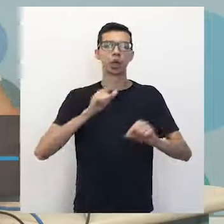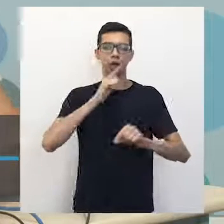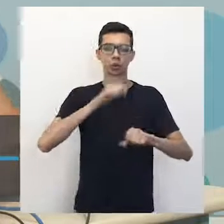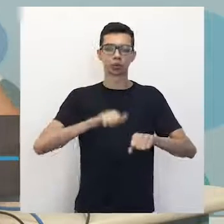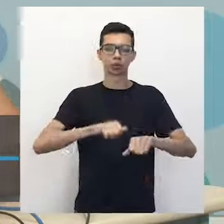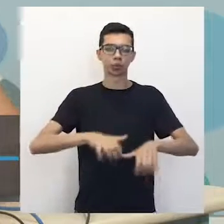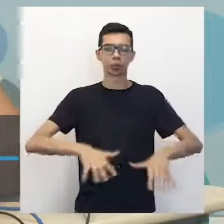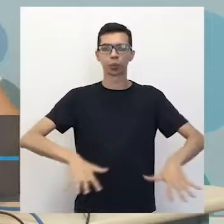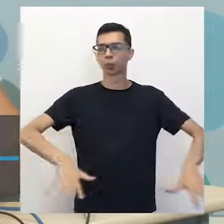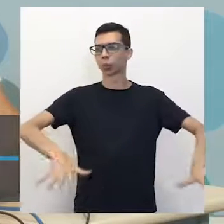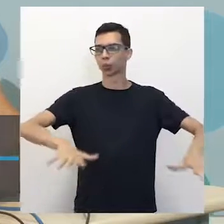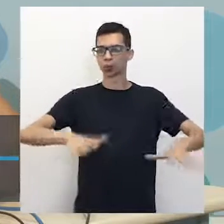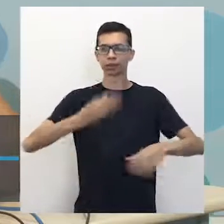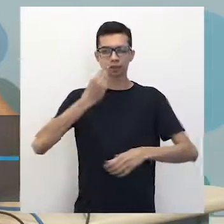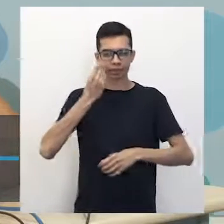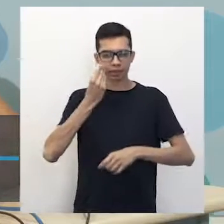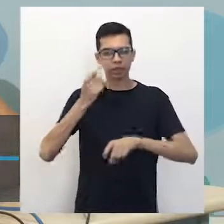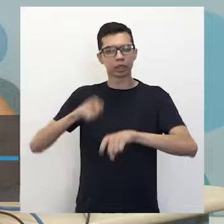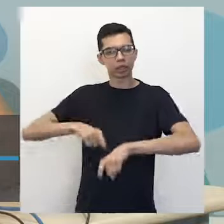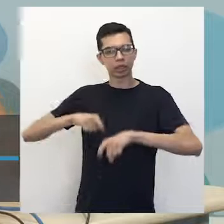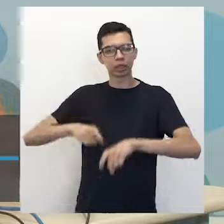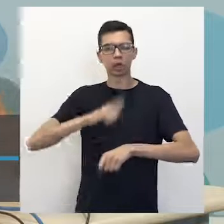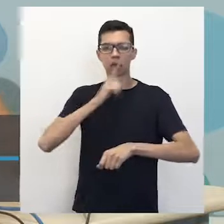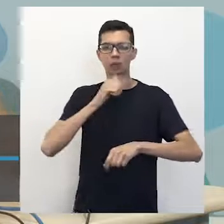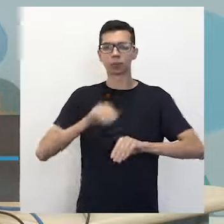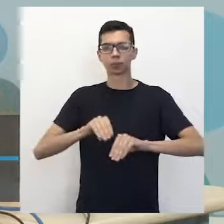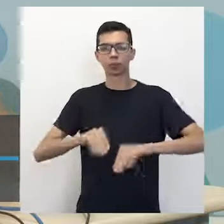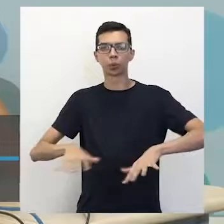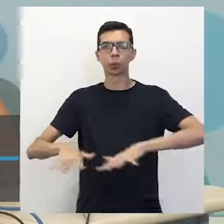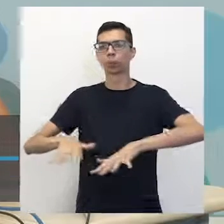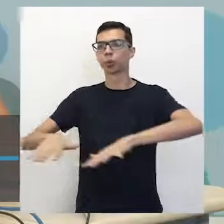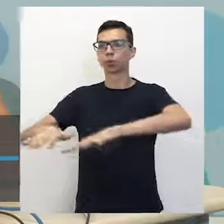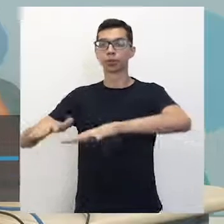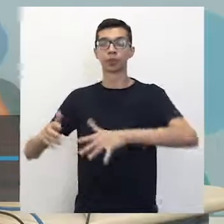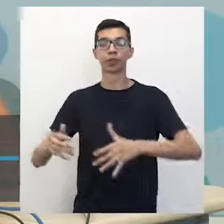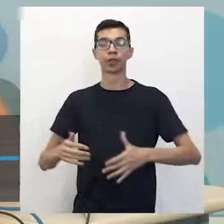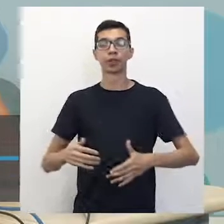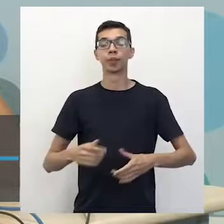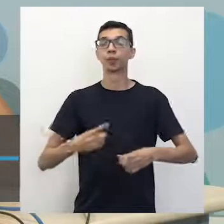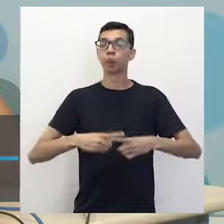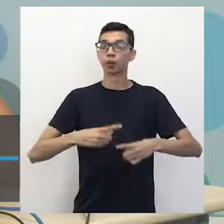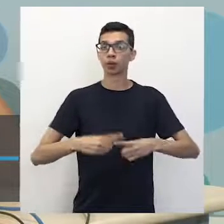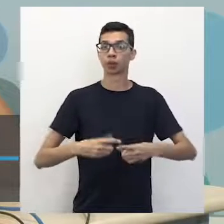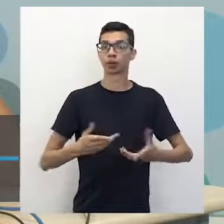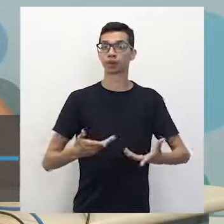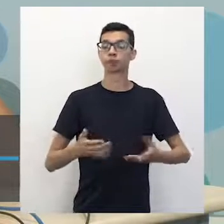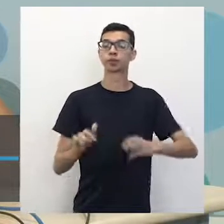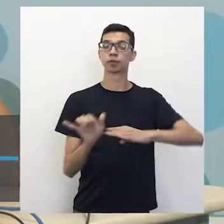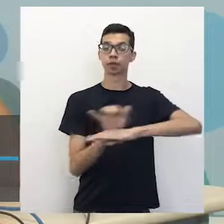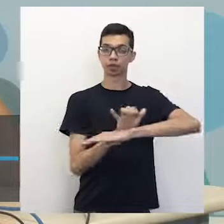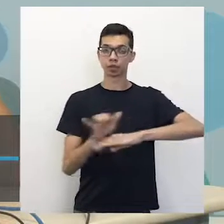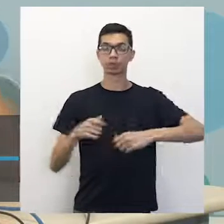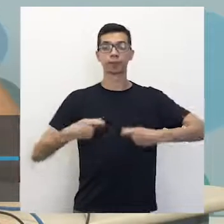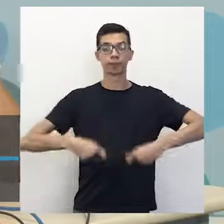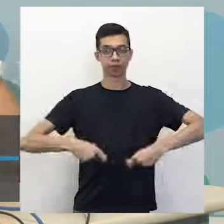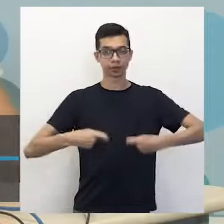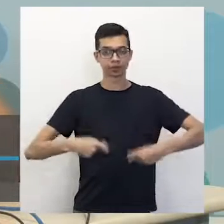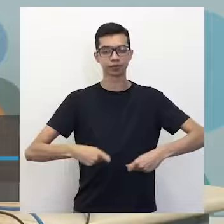medidas emergenciais aí, porém, outras precisaram ser tomadas para garantir que a produção